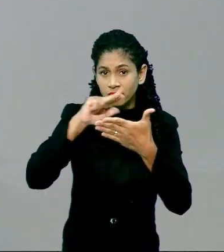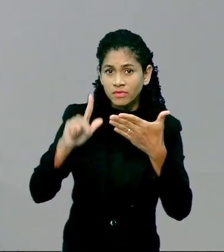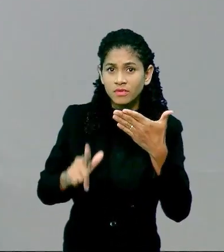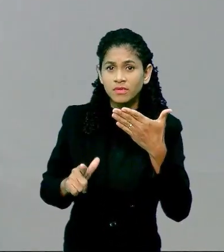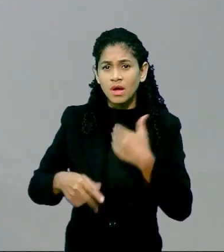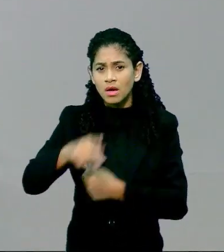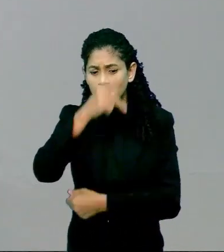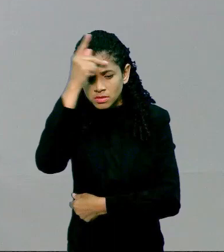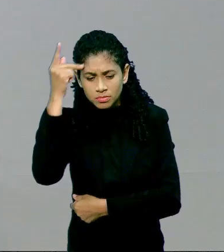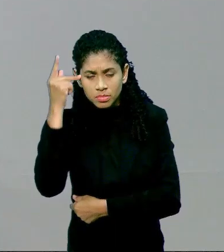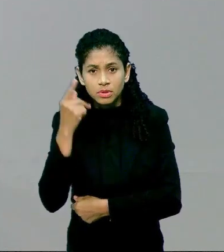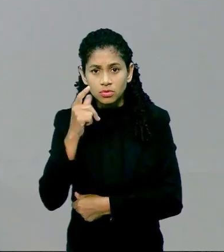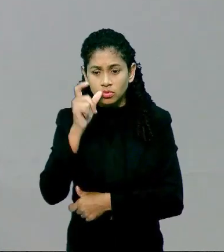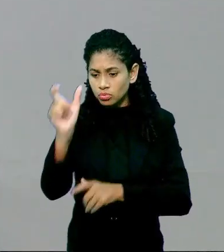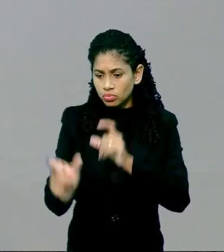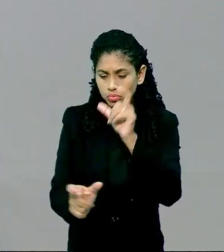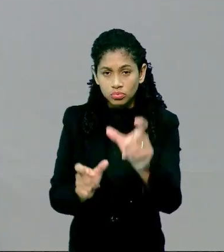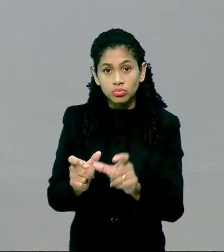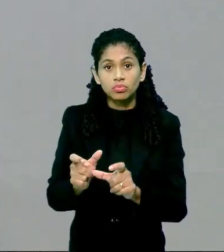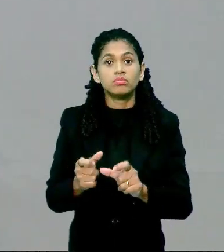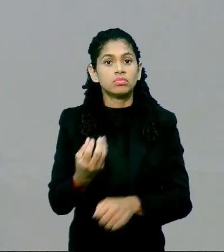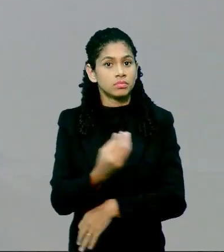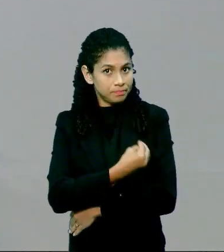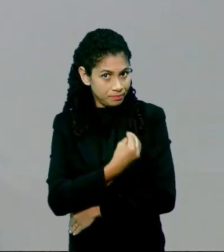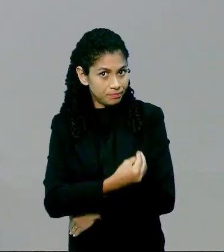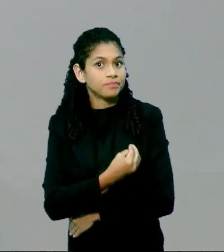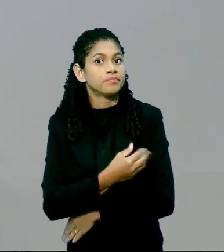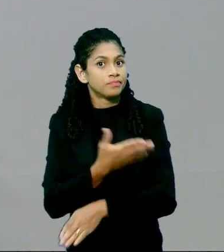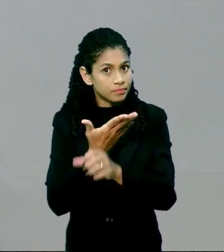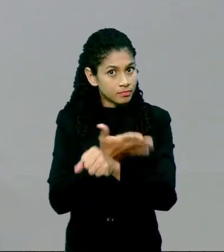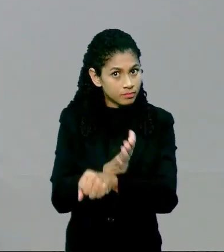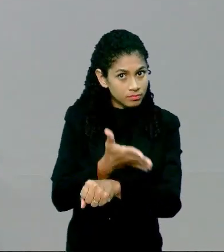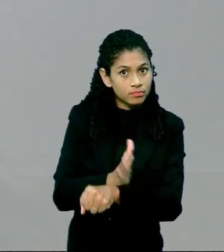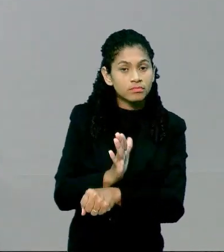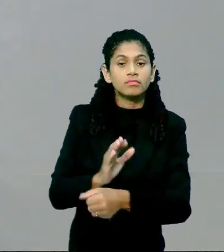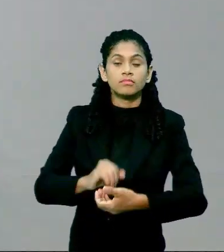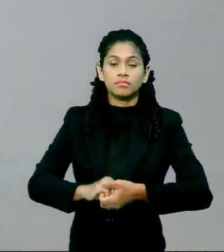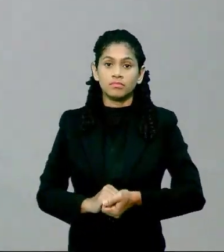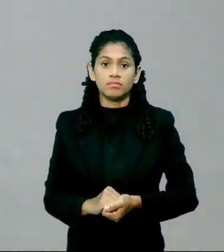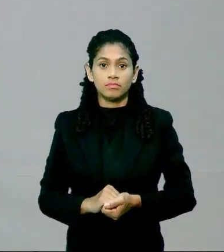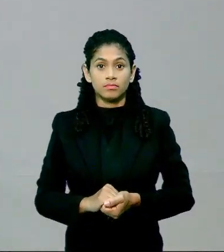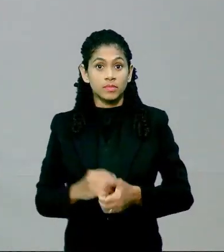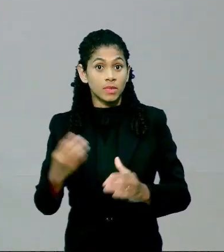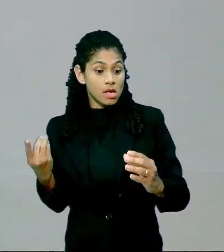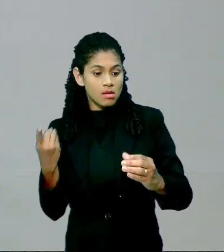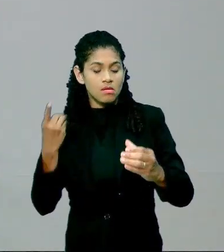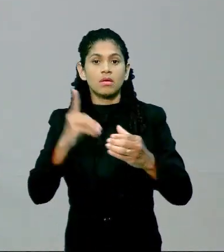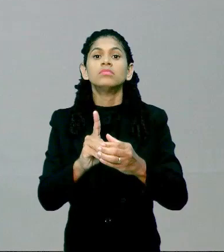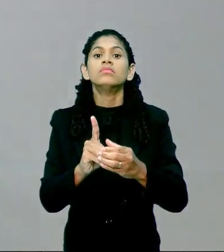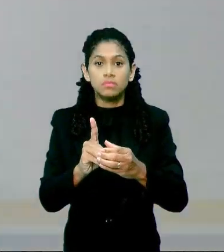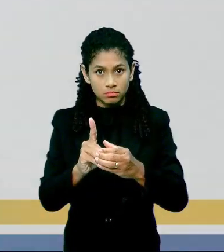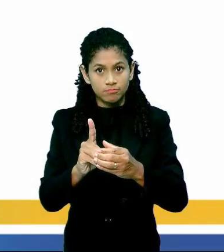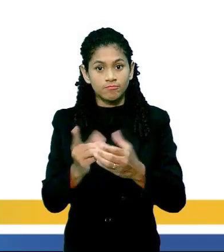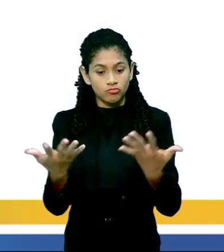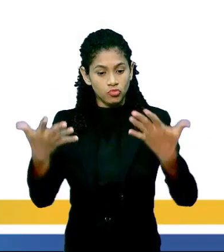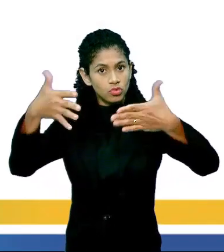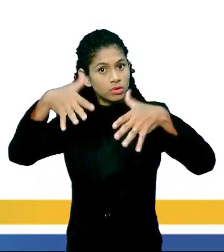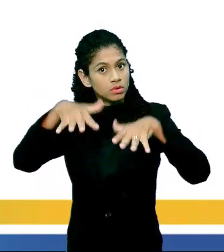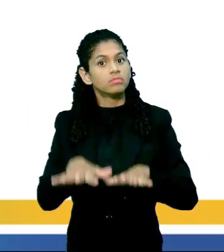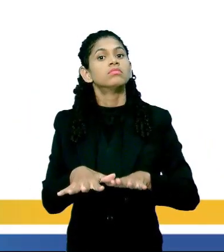pessoas, todos os indivíduos possam vivenciar a prática. Então, nada de exclusão, é inclusão. Isso é outra palavra que você deve levar,